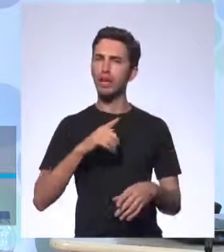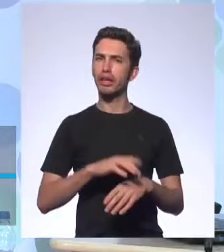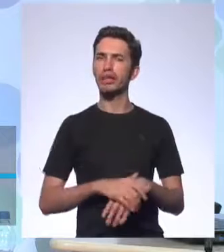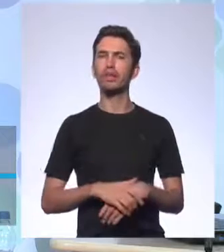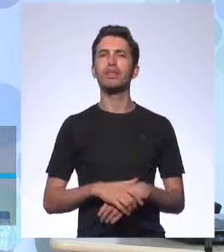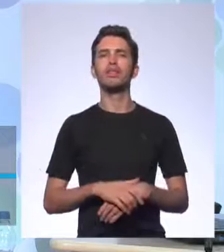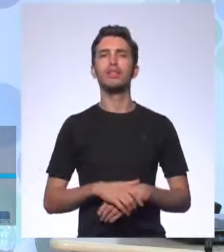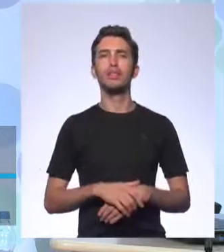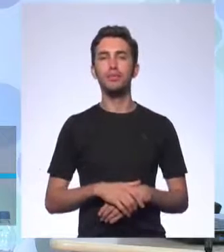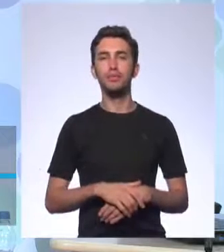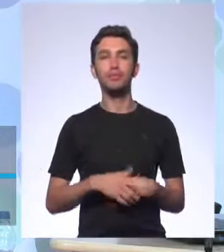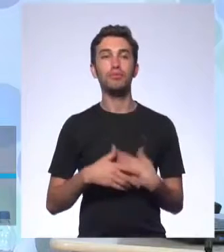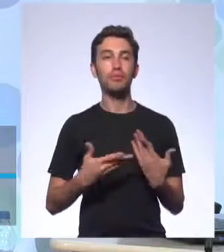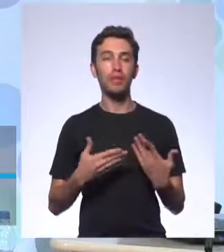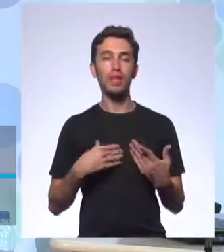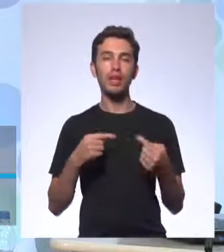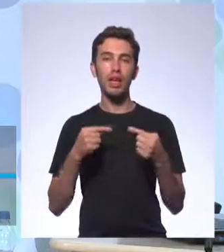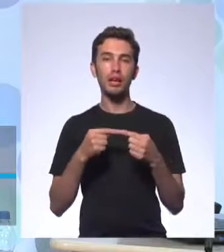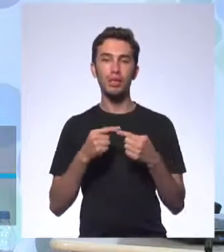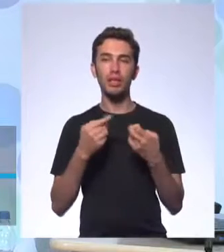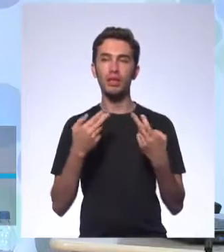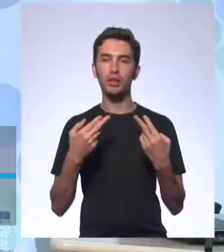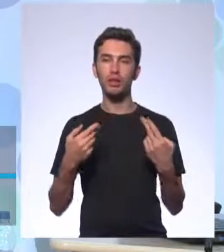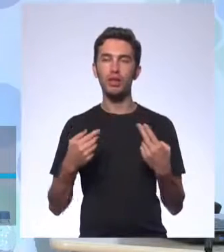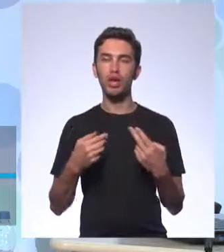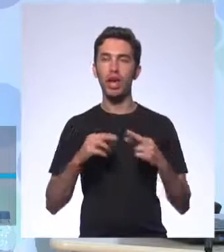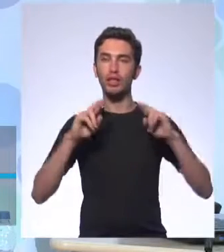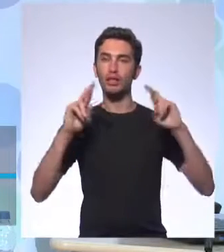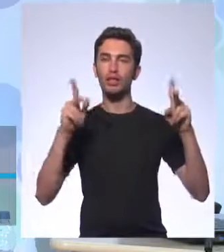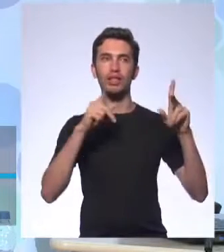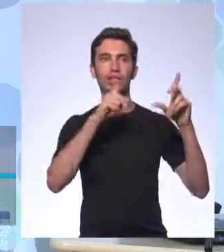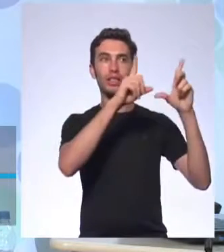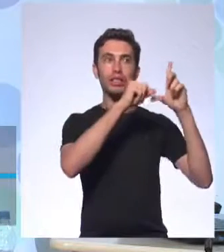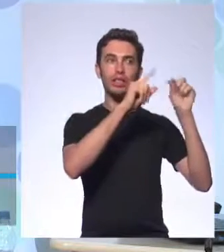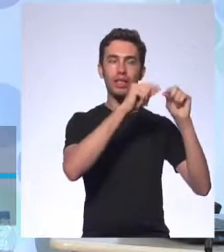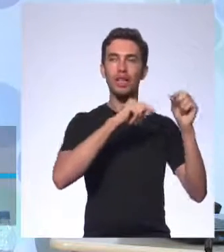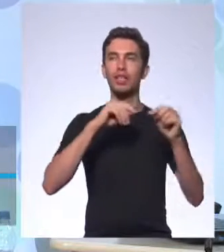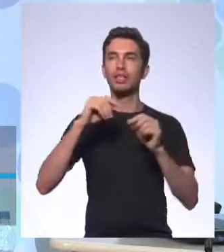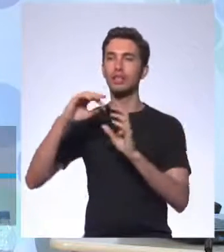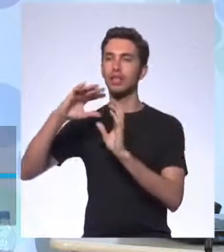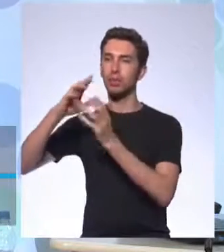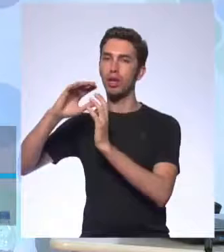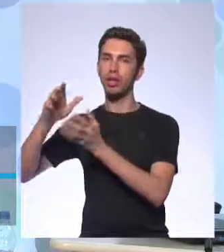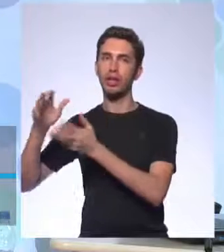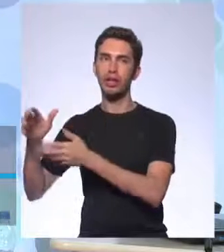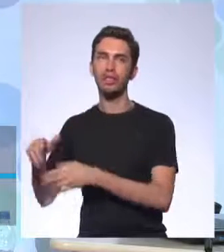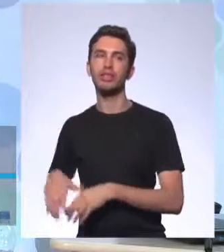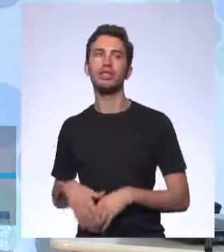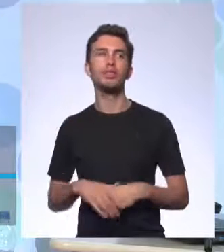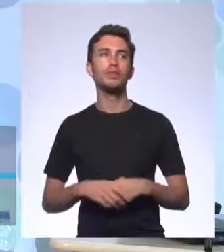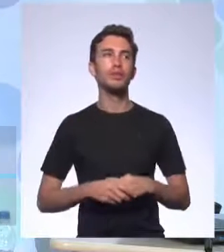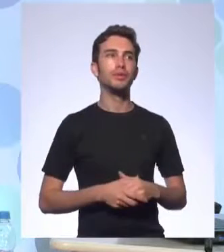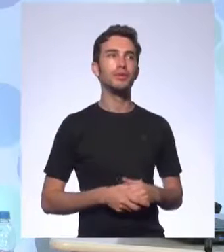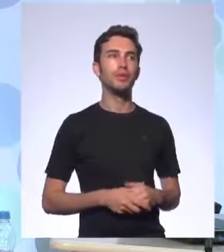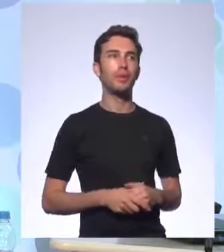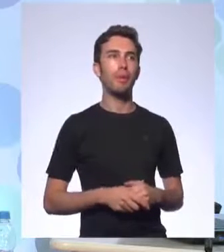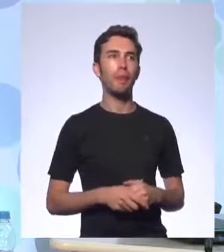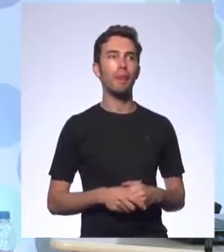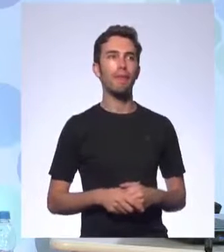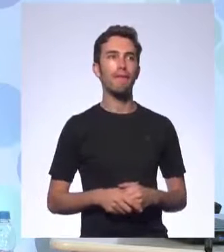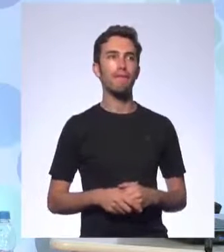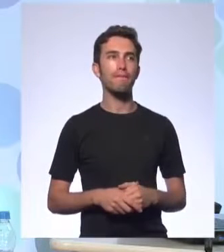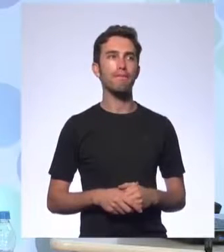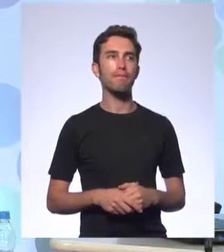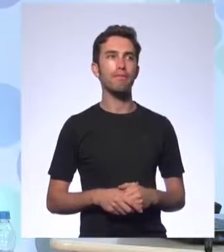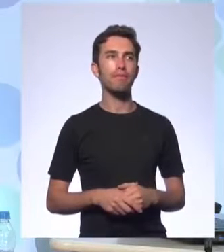aí planeta de estrela. Tá legal? Mas como a aula é de estrela, né, eu queria colocar para você